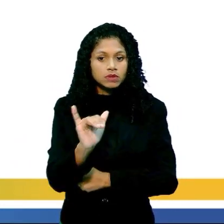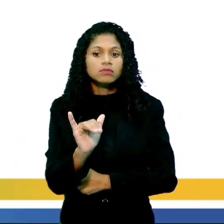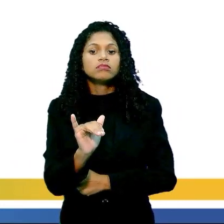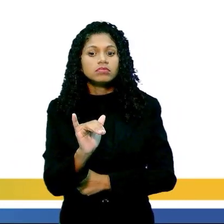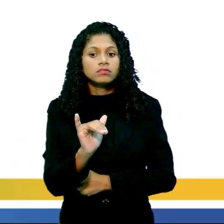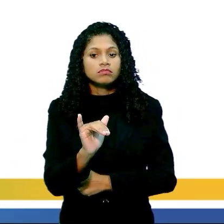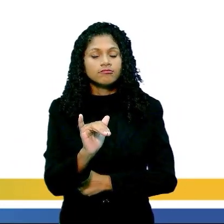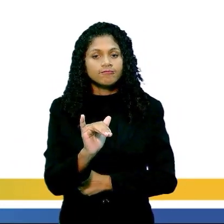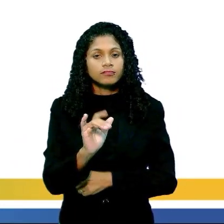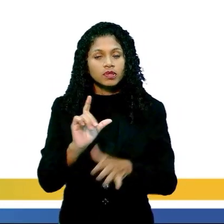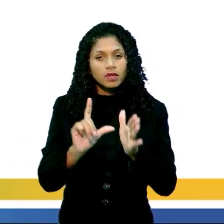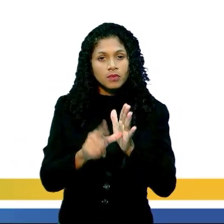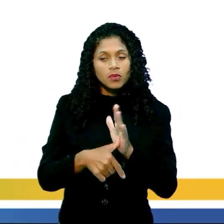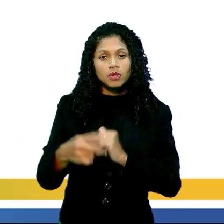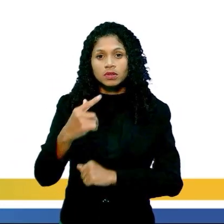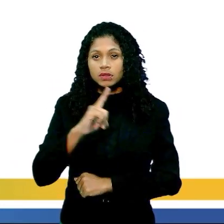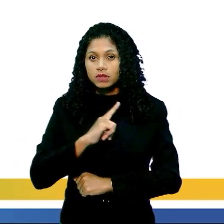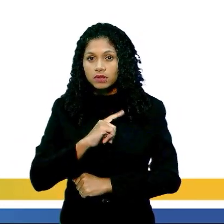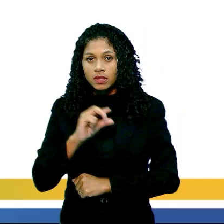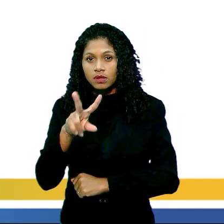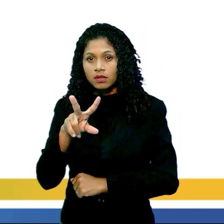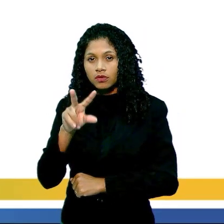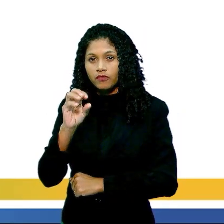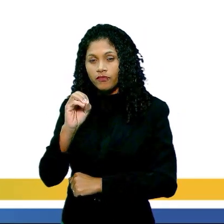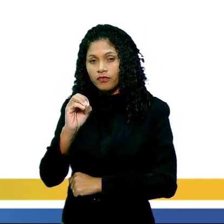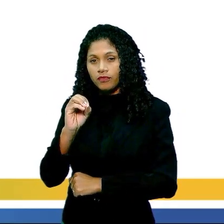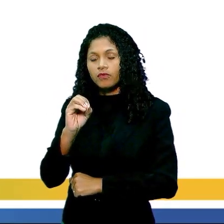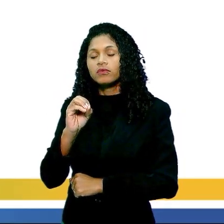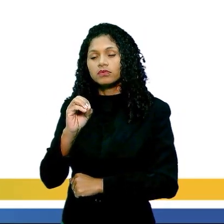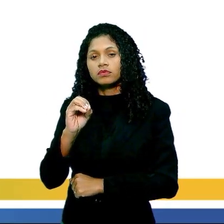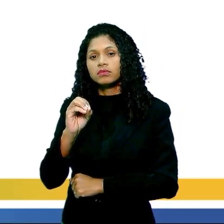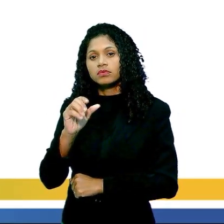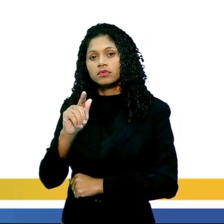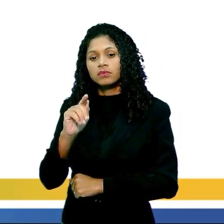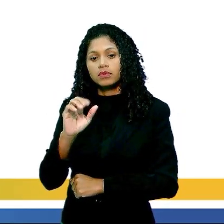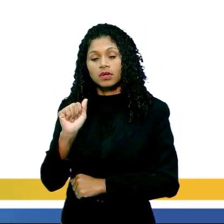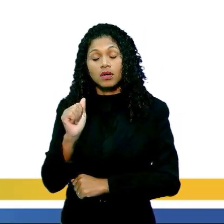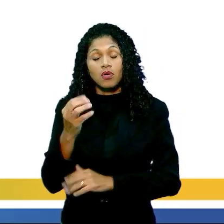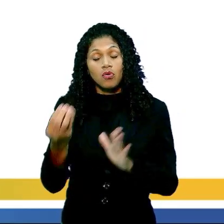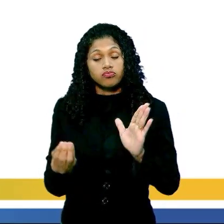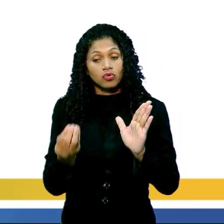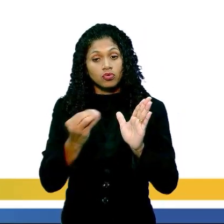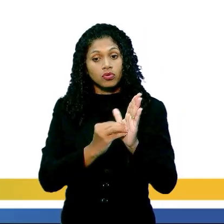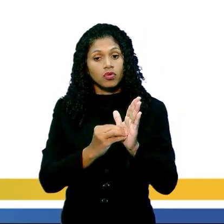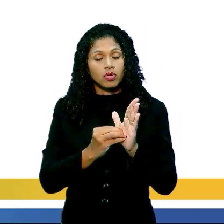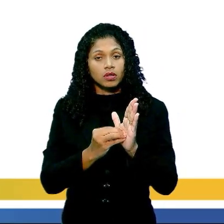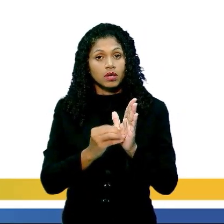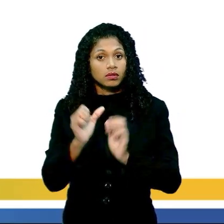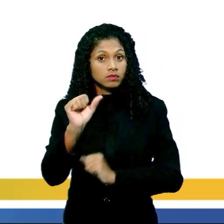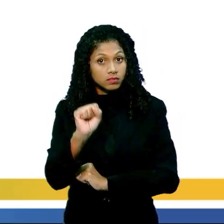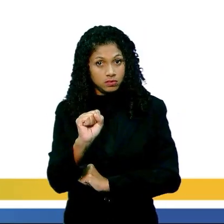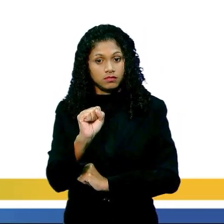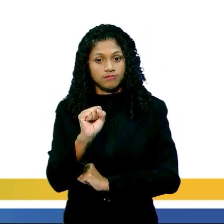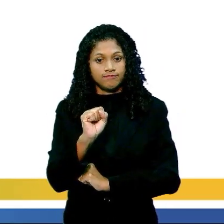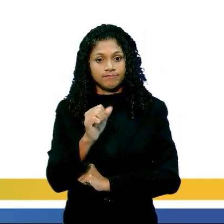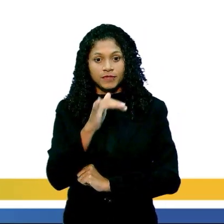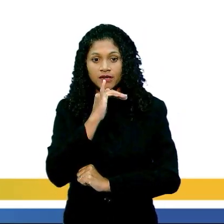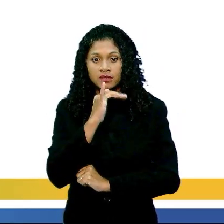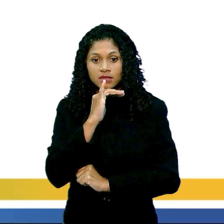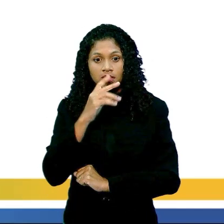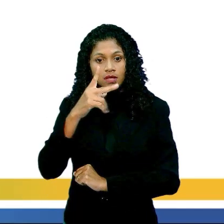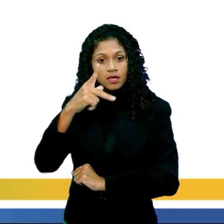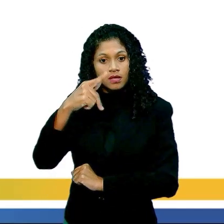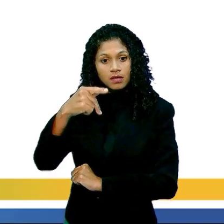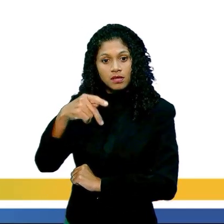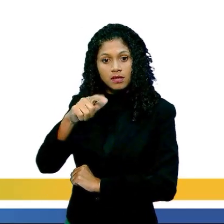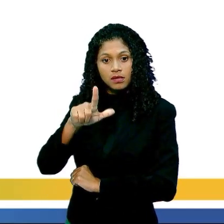A, E, I, O, U, acrescenta-se somente o S ao verbo, ok? Nós temos ali to play,